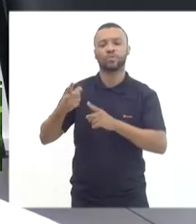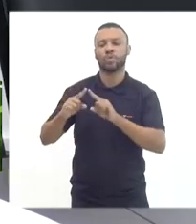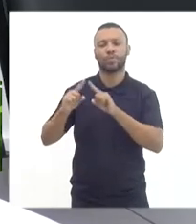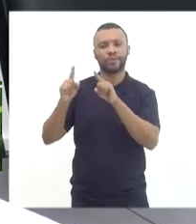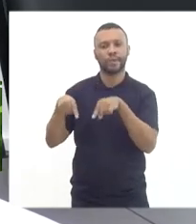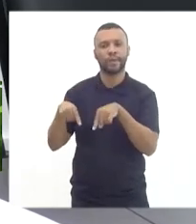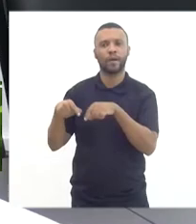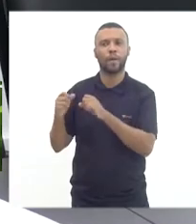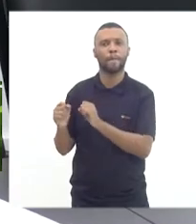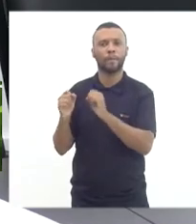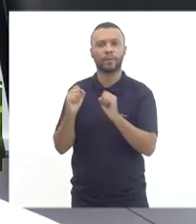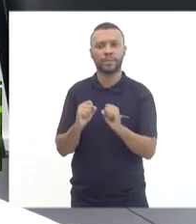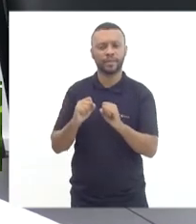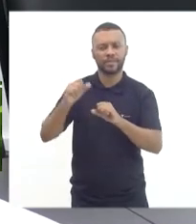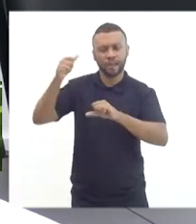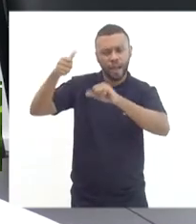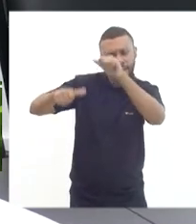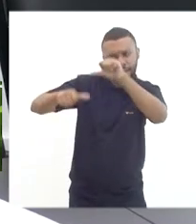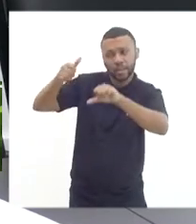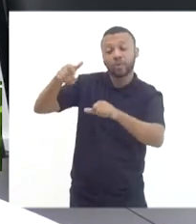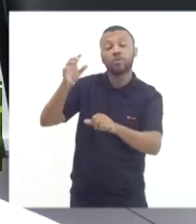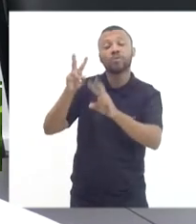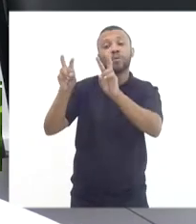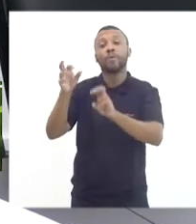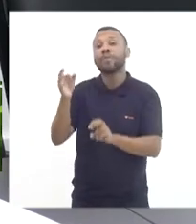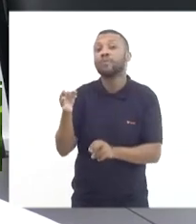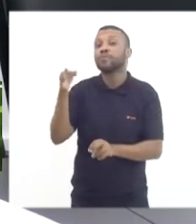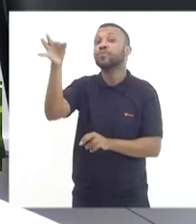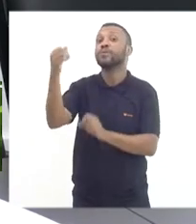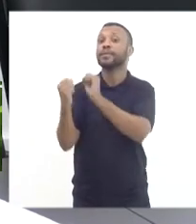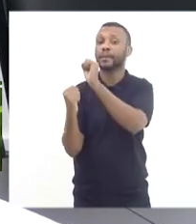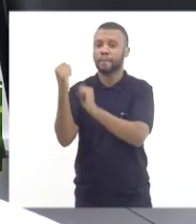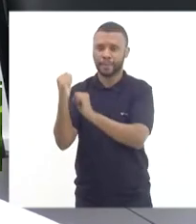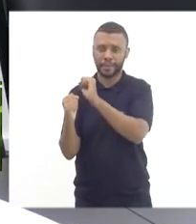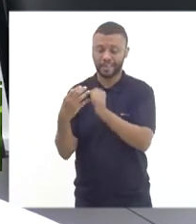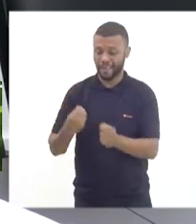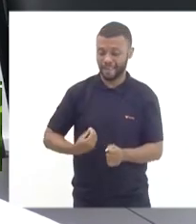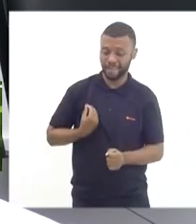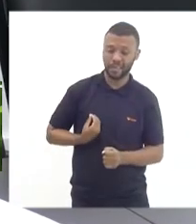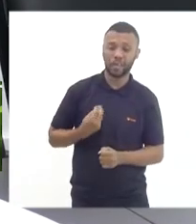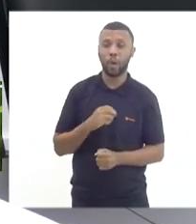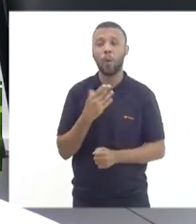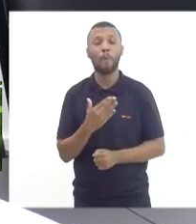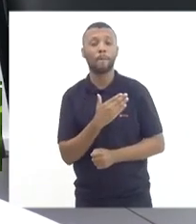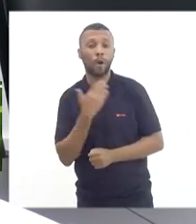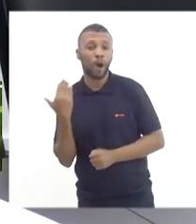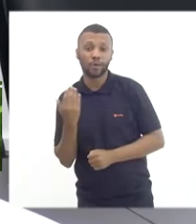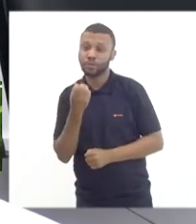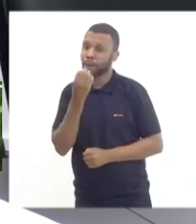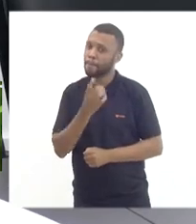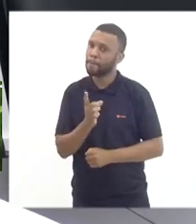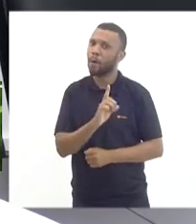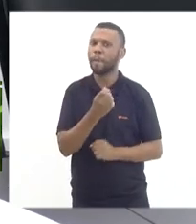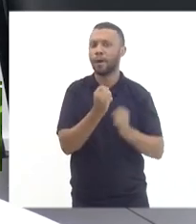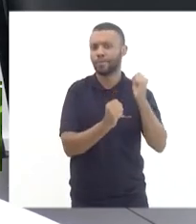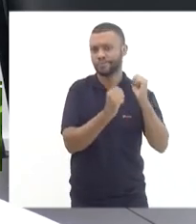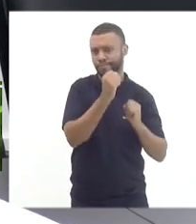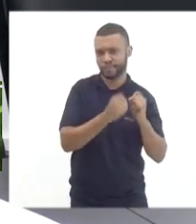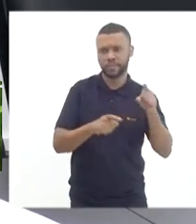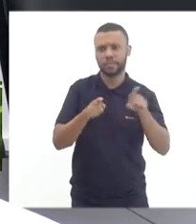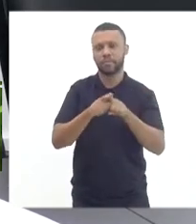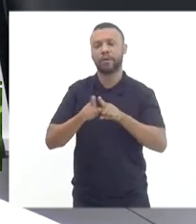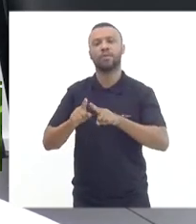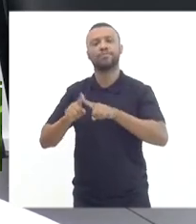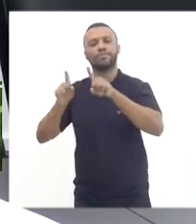vezes, o poder de vida e morte sobre a empresa. Isso não é bom para o empresário, isso não é bom para o agente, que coloca também o agente